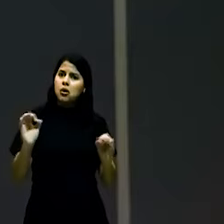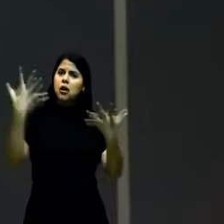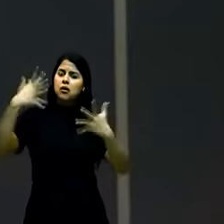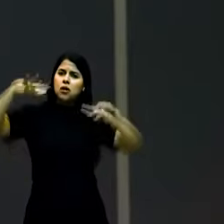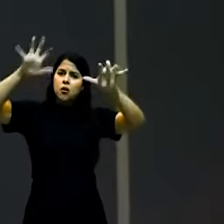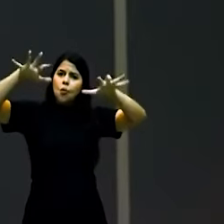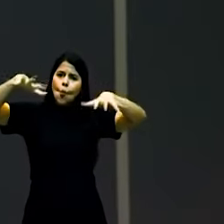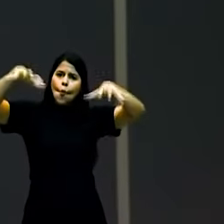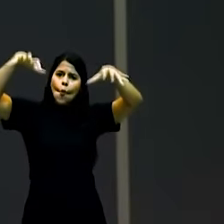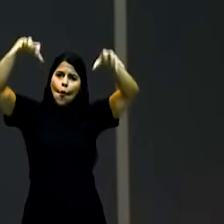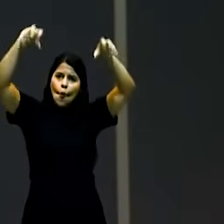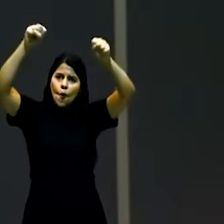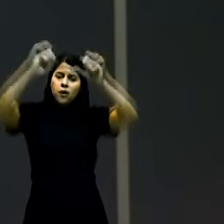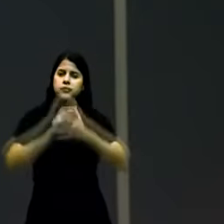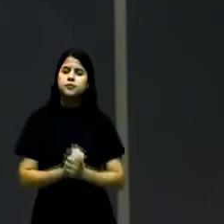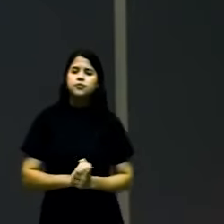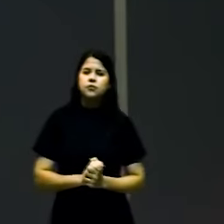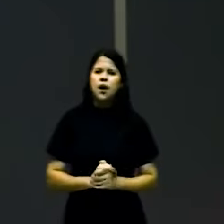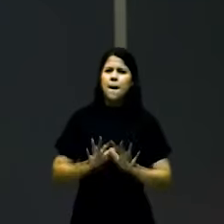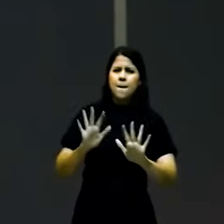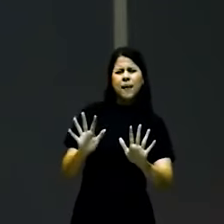Elias sofre com esse período de seca também.